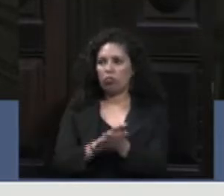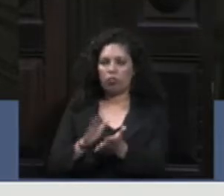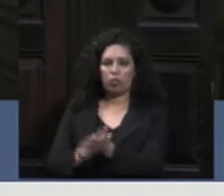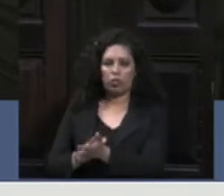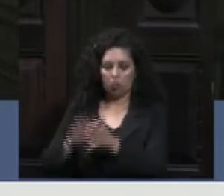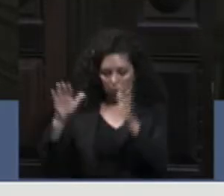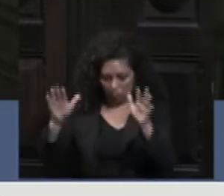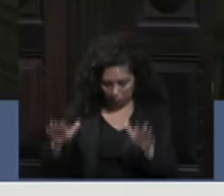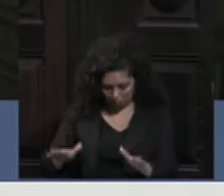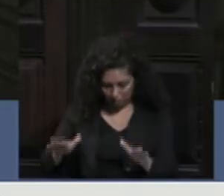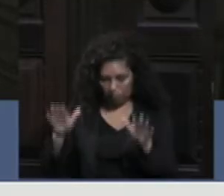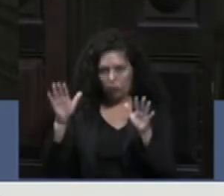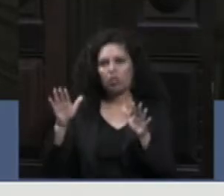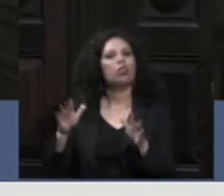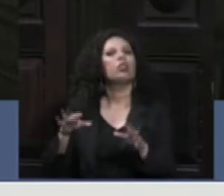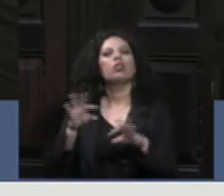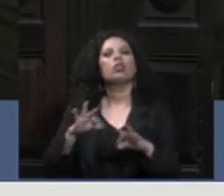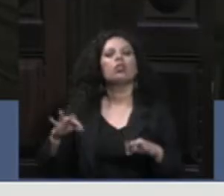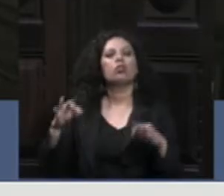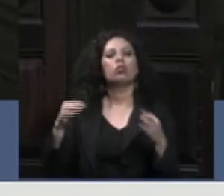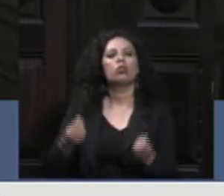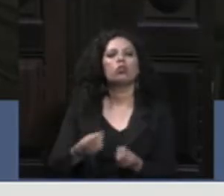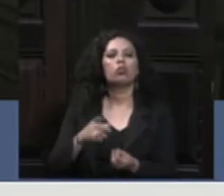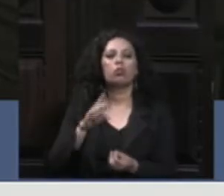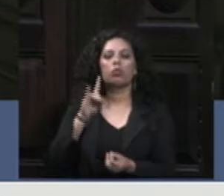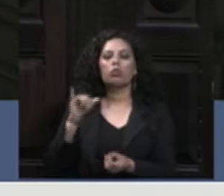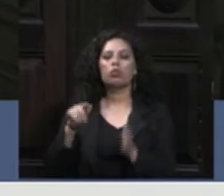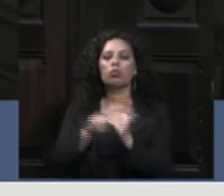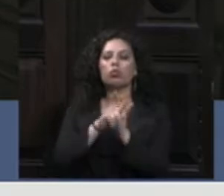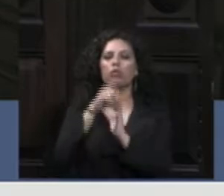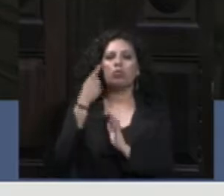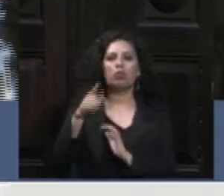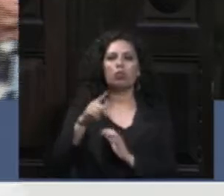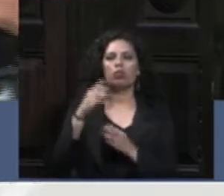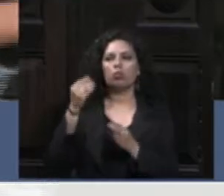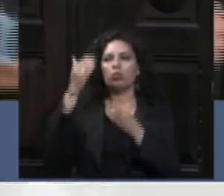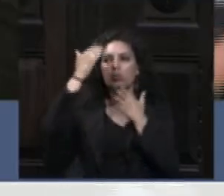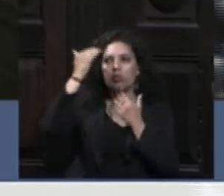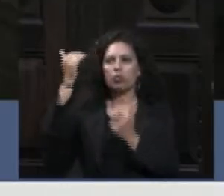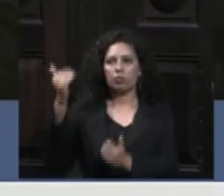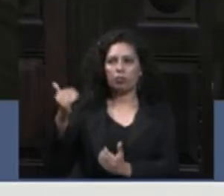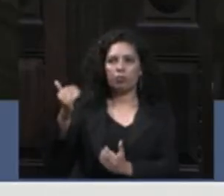reverência e os nossos cumprimentos pelo Dia do Policial Civil. Muito obrigada.